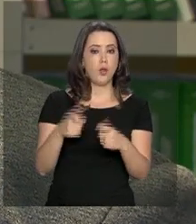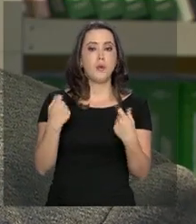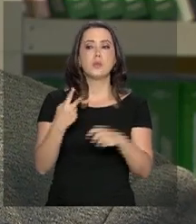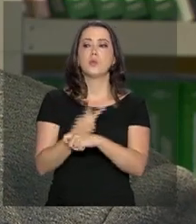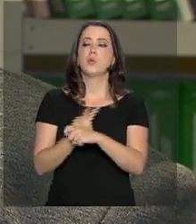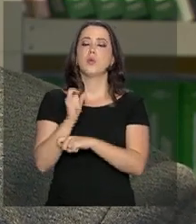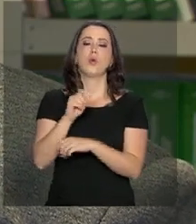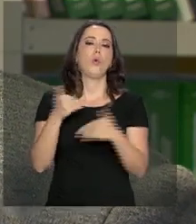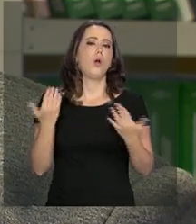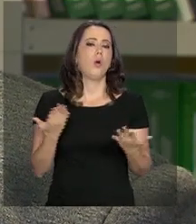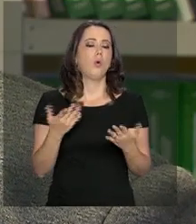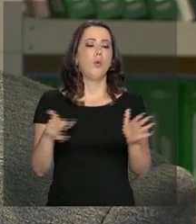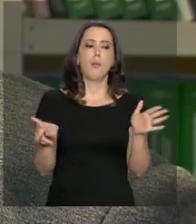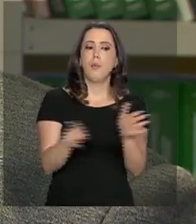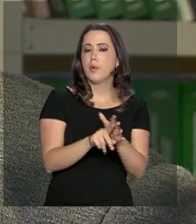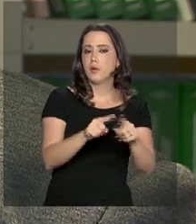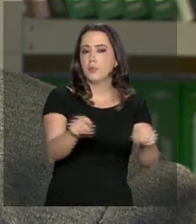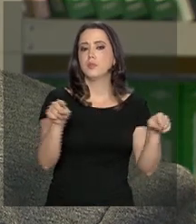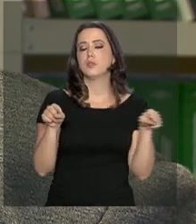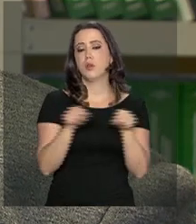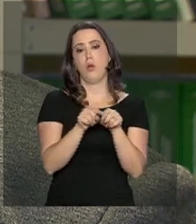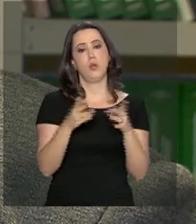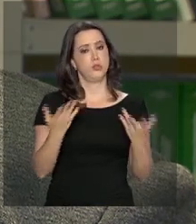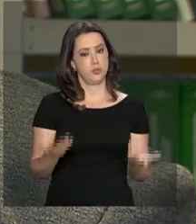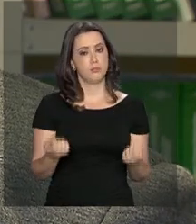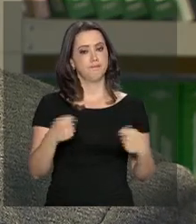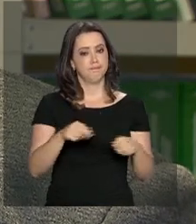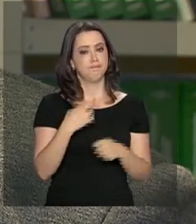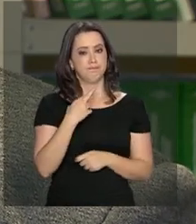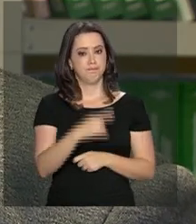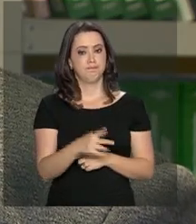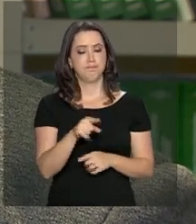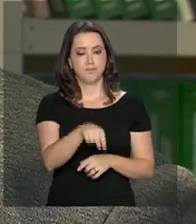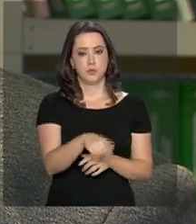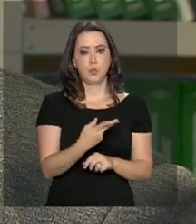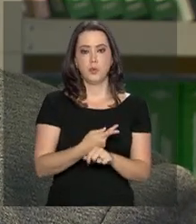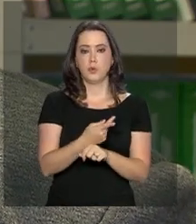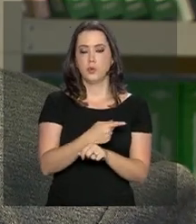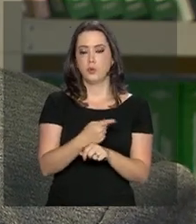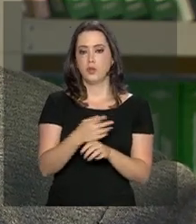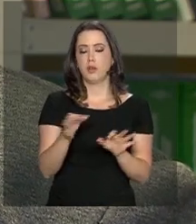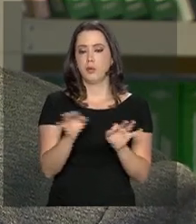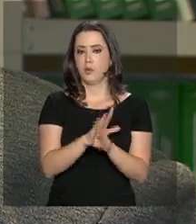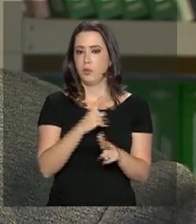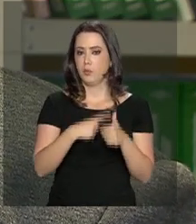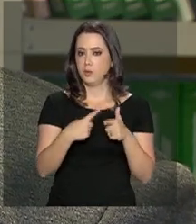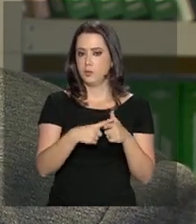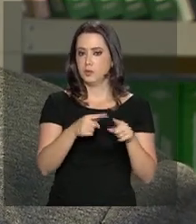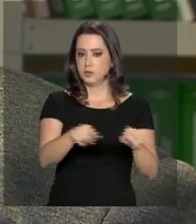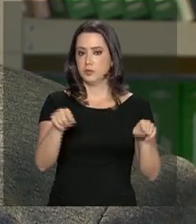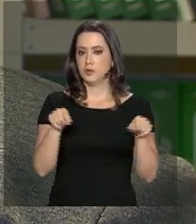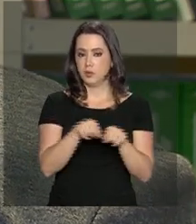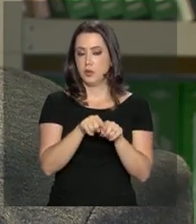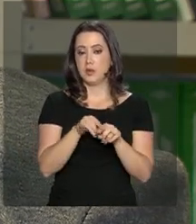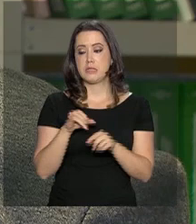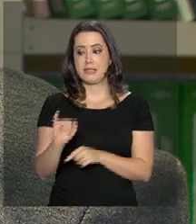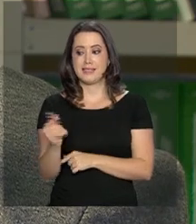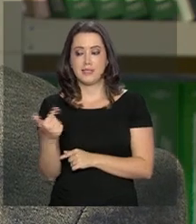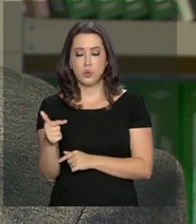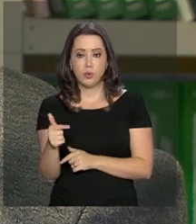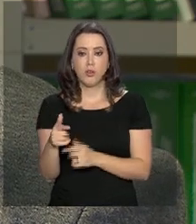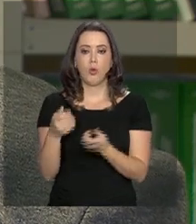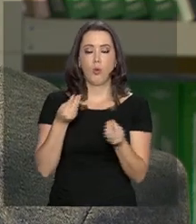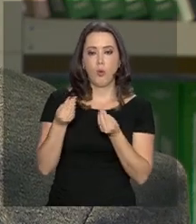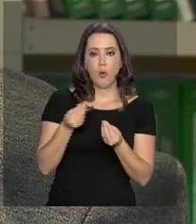consumidor tem que ir é o próprio estabelecimento, é o próprio fornecedor. Ele deve buscar resolver o seu problema com o fornecedor. Se não for